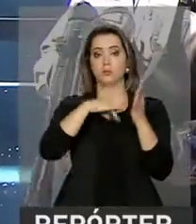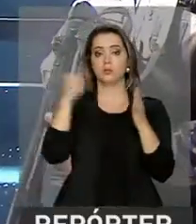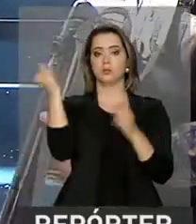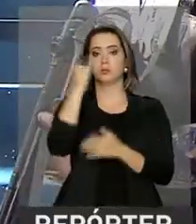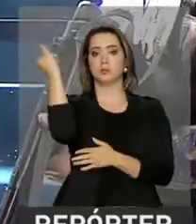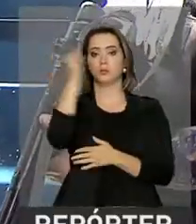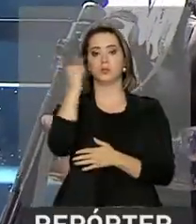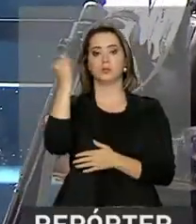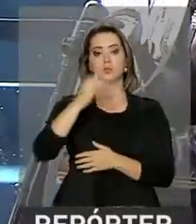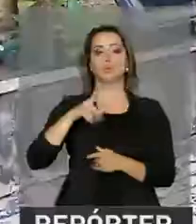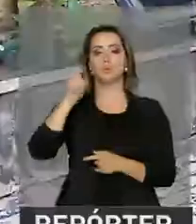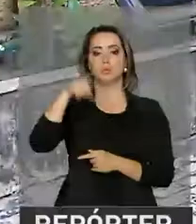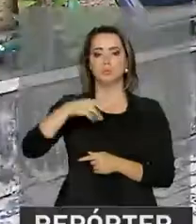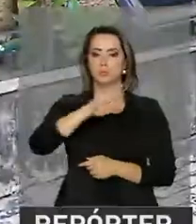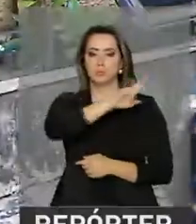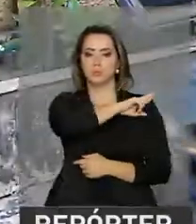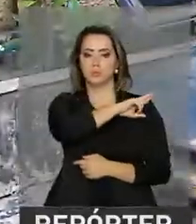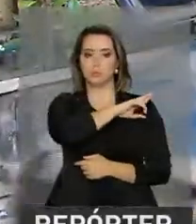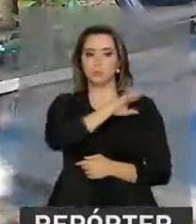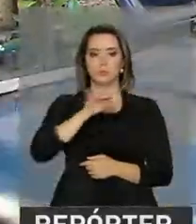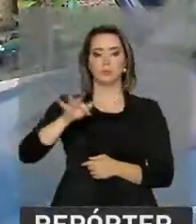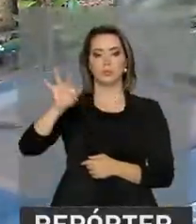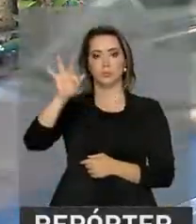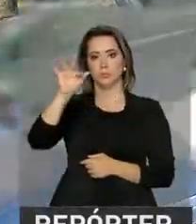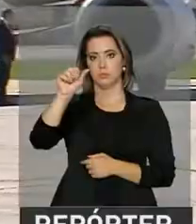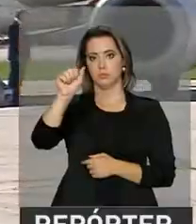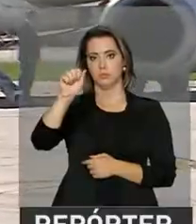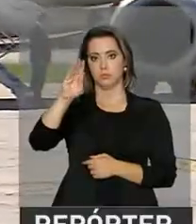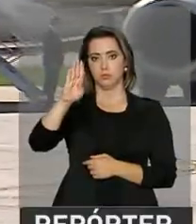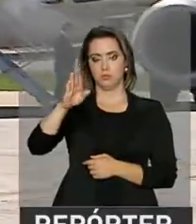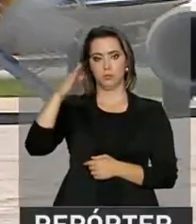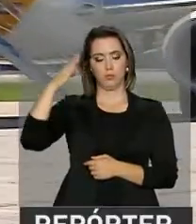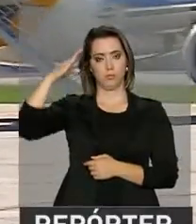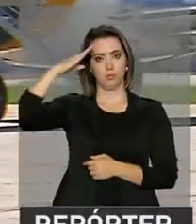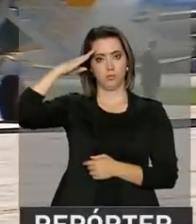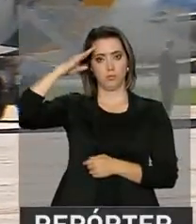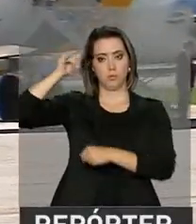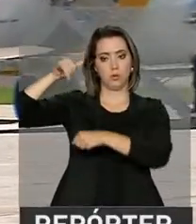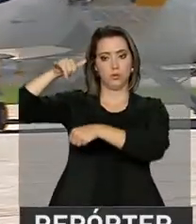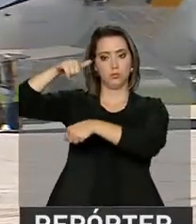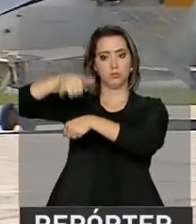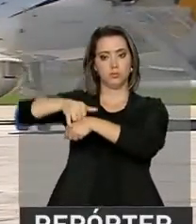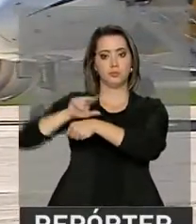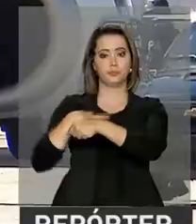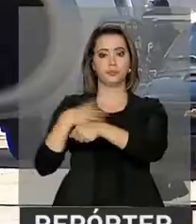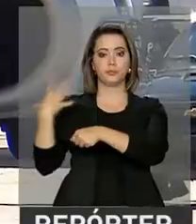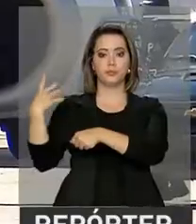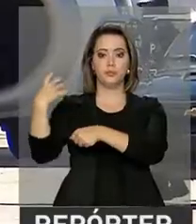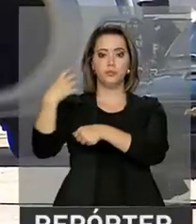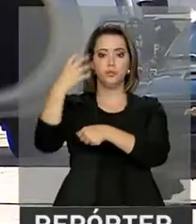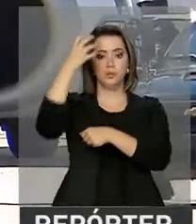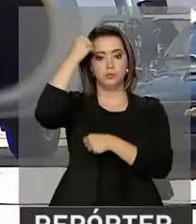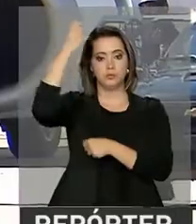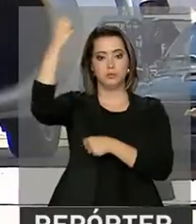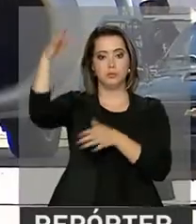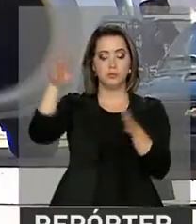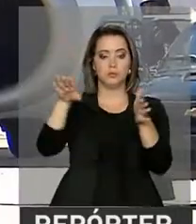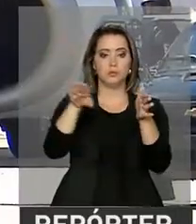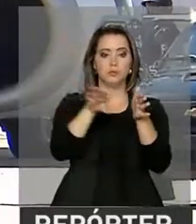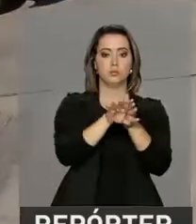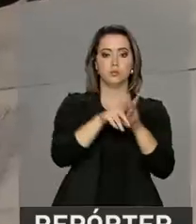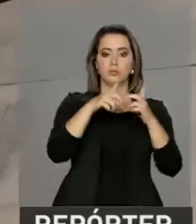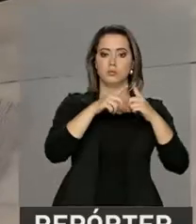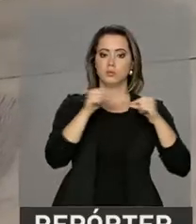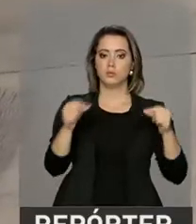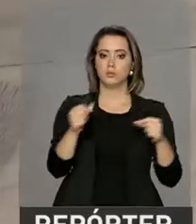sob responsabilidade da Força Aérea Brasileira. Uma aeronave partiu da Base Aérea do Galeão direto para a Base Aérea